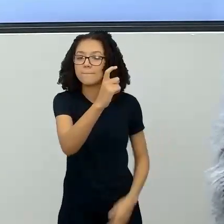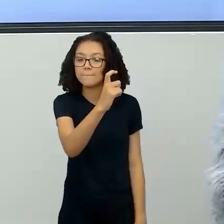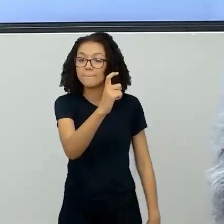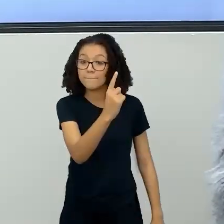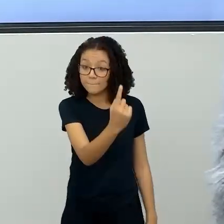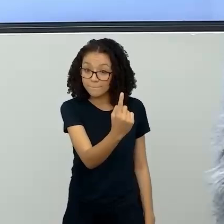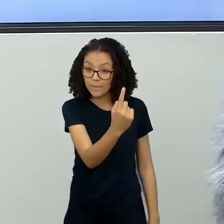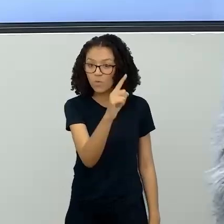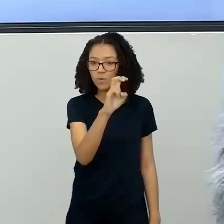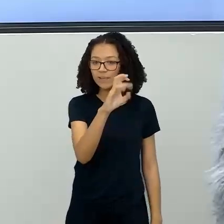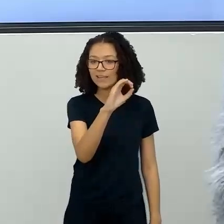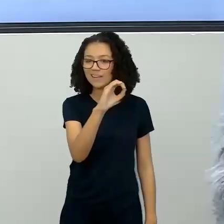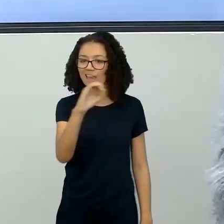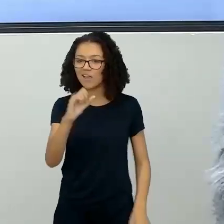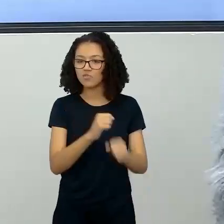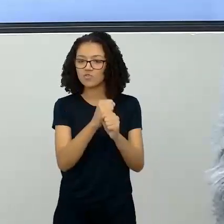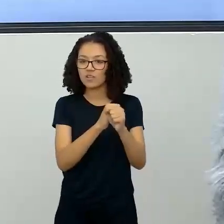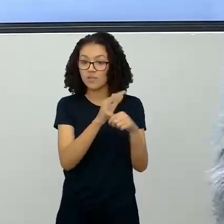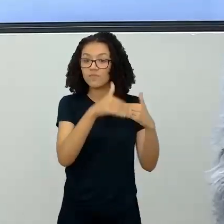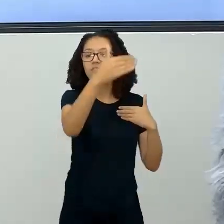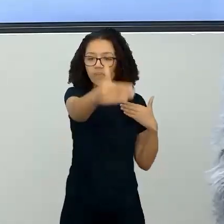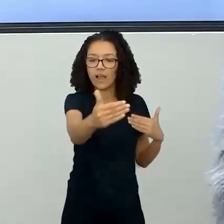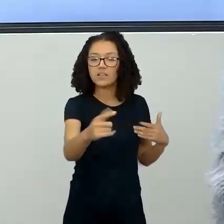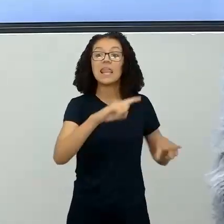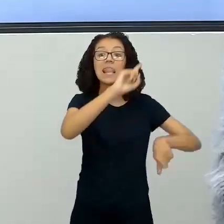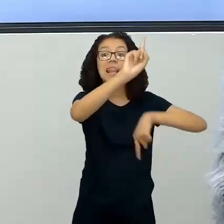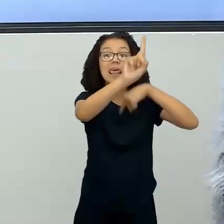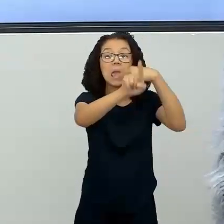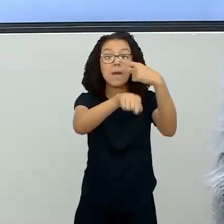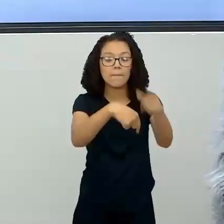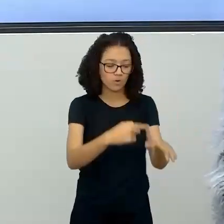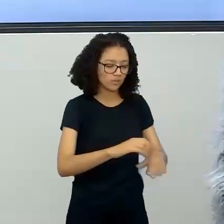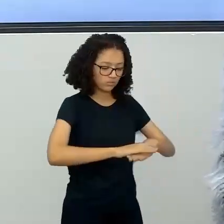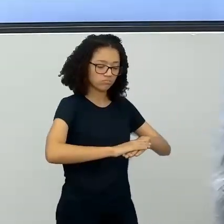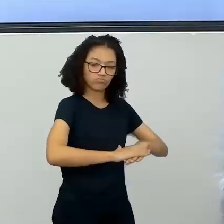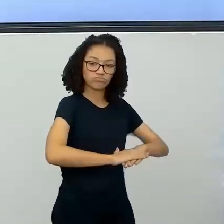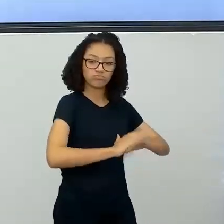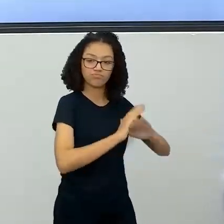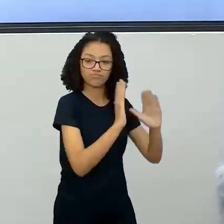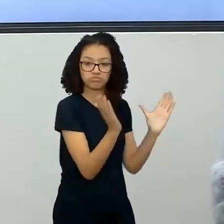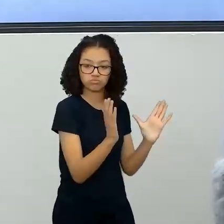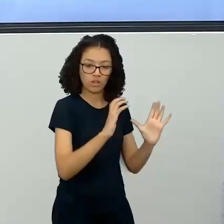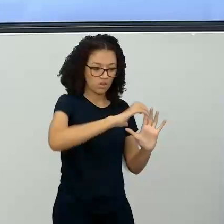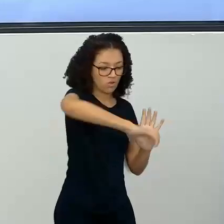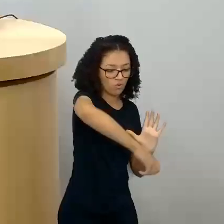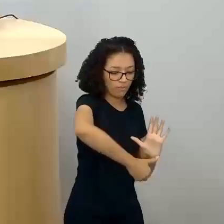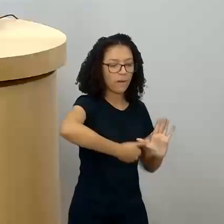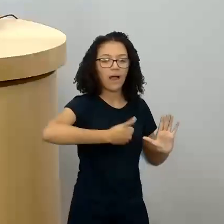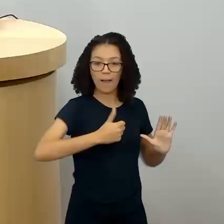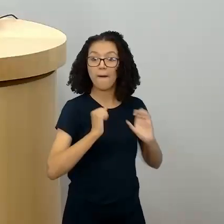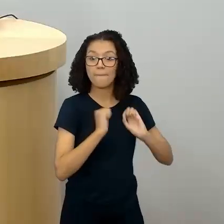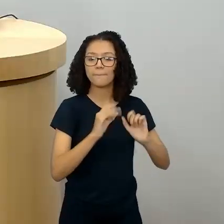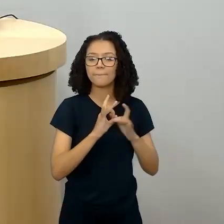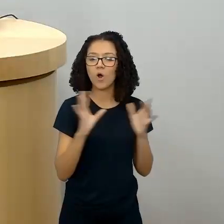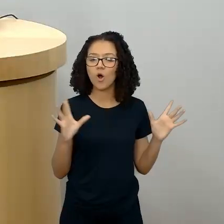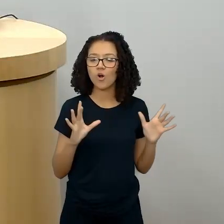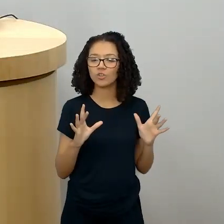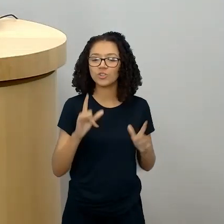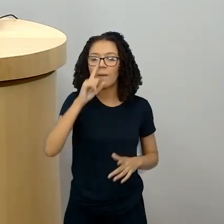utilizado. Sim, porque quem quer ter contato com o diário dela, com as anotações dela, tem que vestir